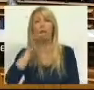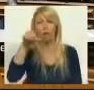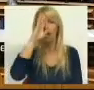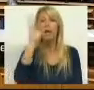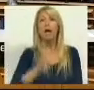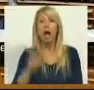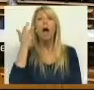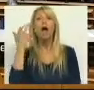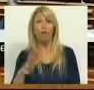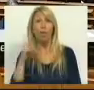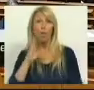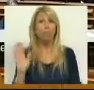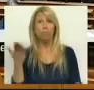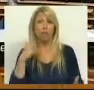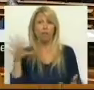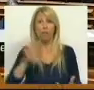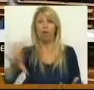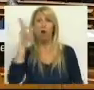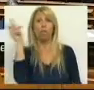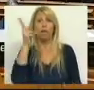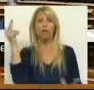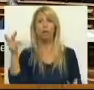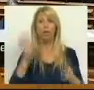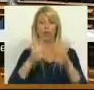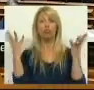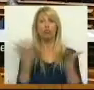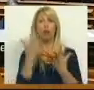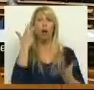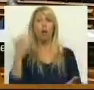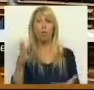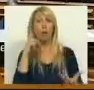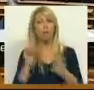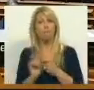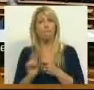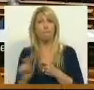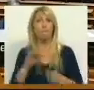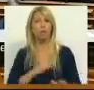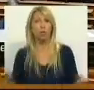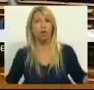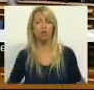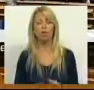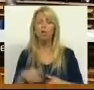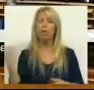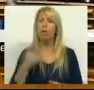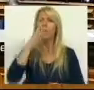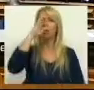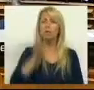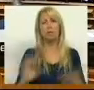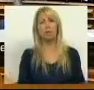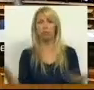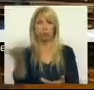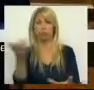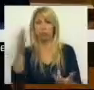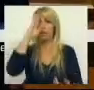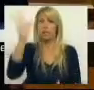pensões constituem o principal meio de subsistência para a generalidade dos reformados e pensionistas. Todos sabemos, o PSD sabe, o CDS sabe, o Governo